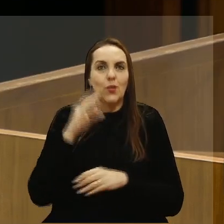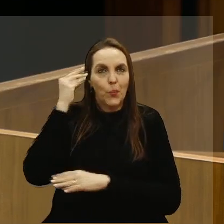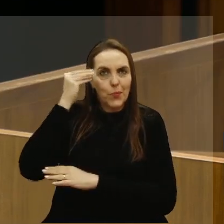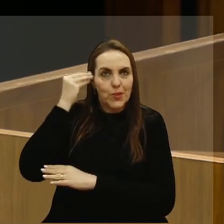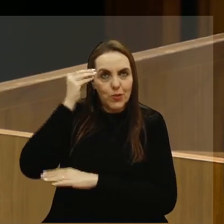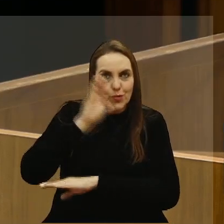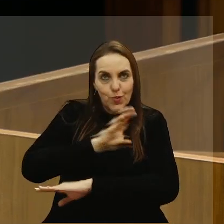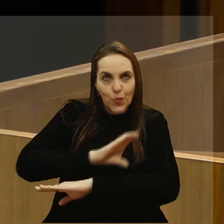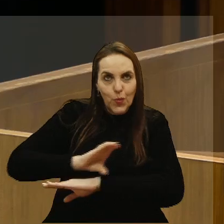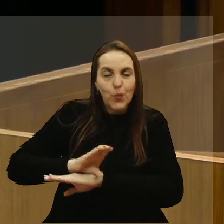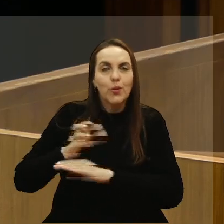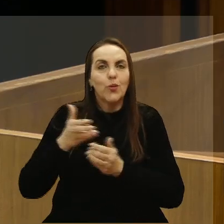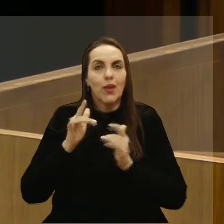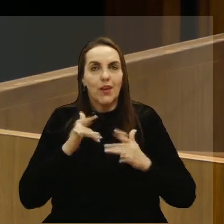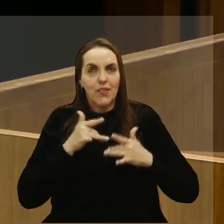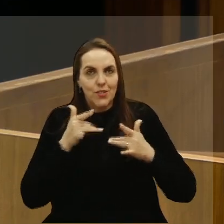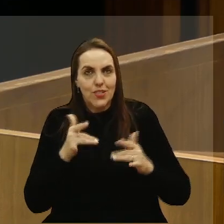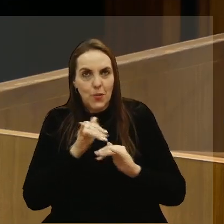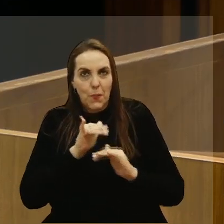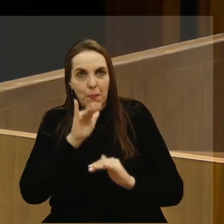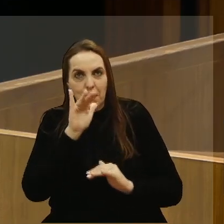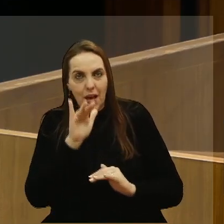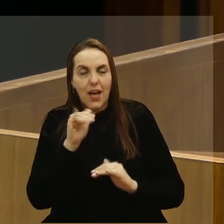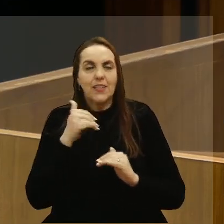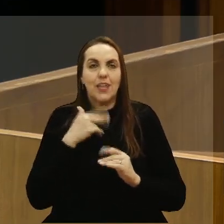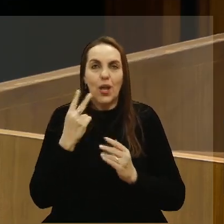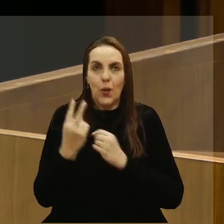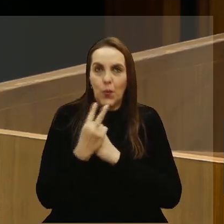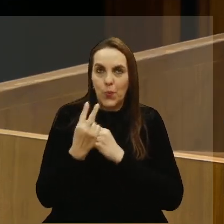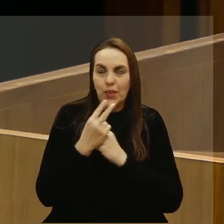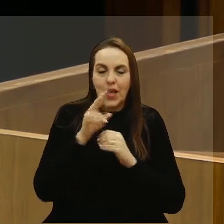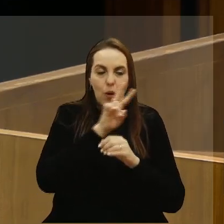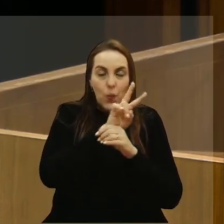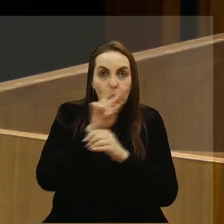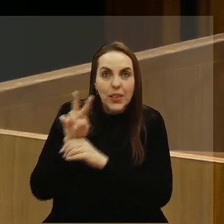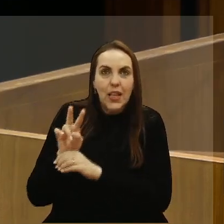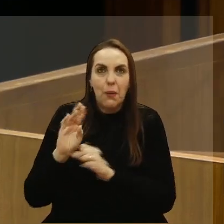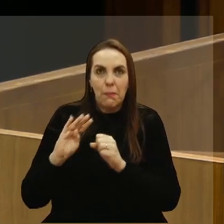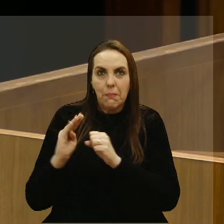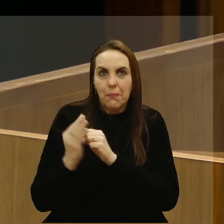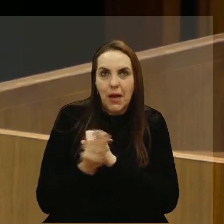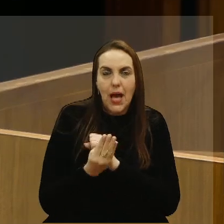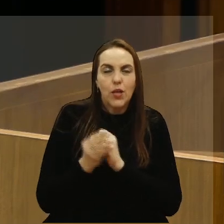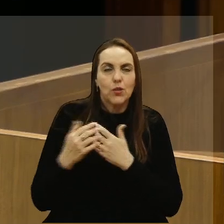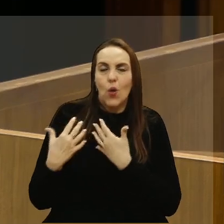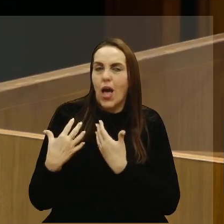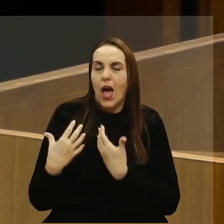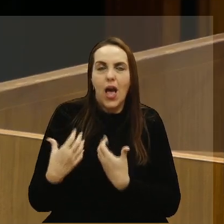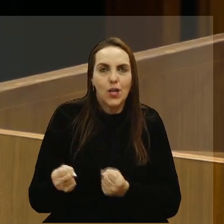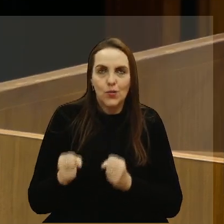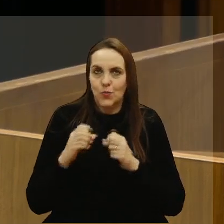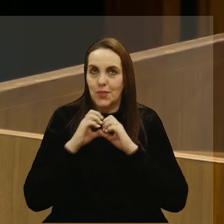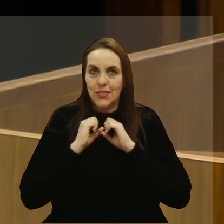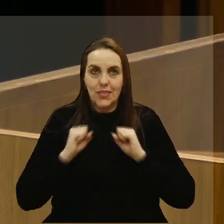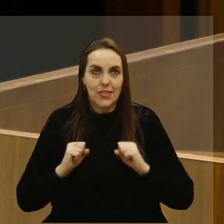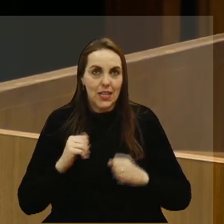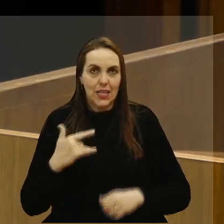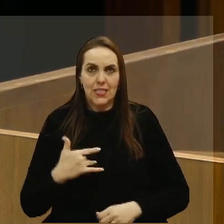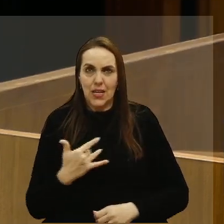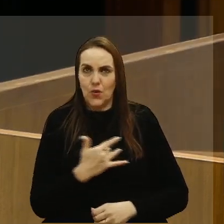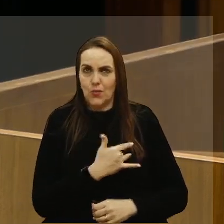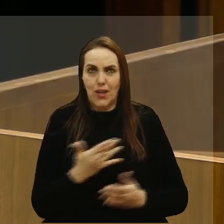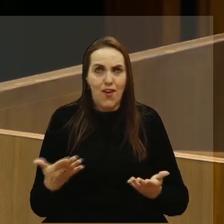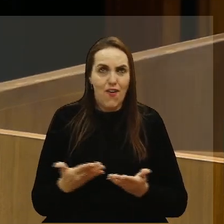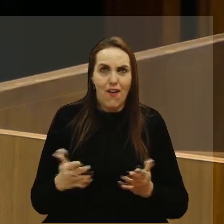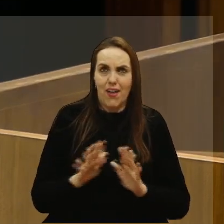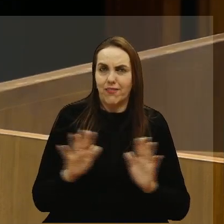estou estudando, quero me dedicar ainda mais, quero me cuidar ainda mais dos bairros. Não irei assumir Secretaria da Saúde e nenhuma outra secretaria. Então,